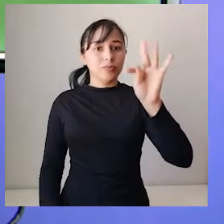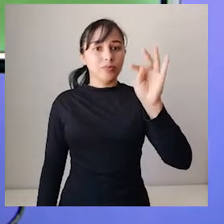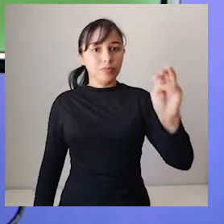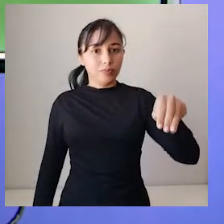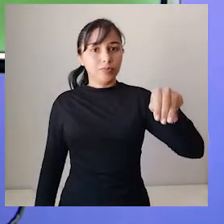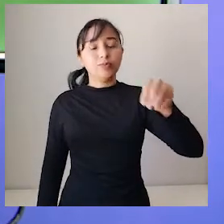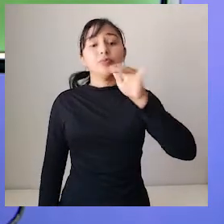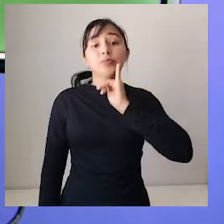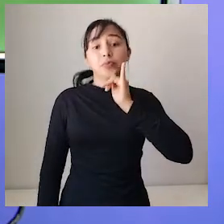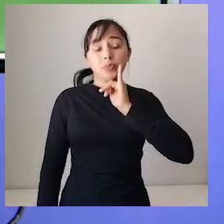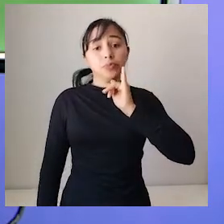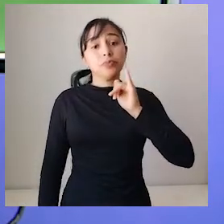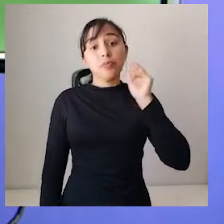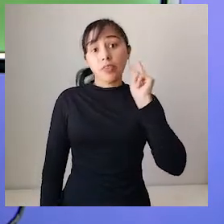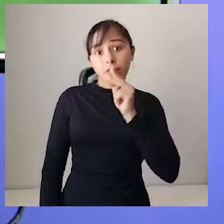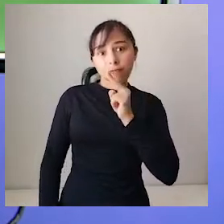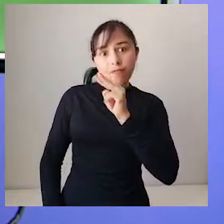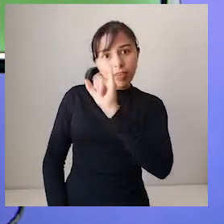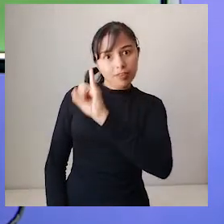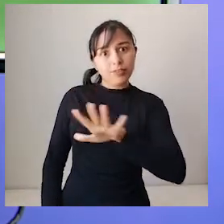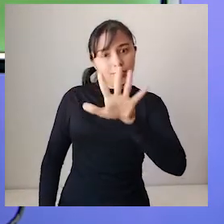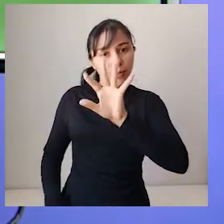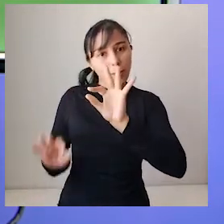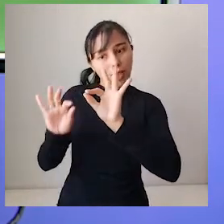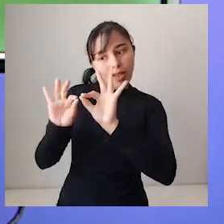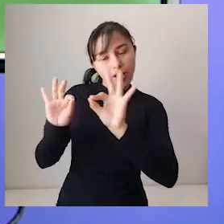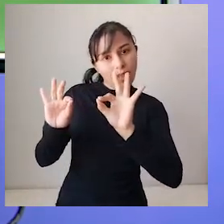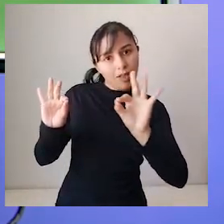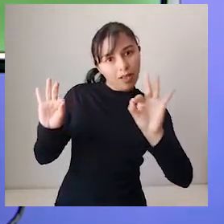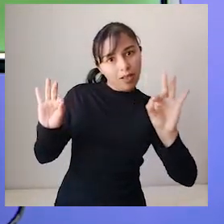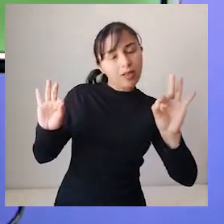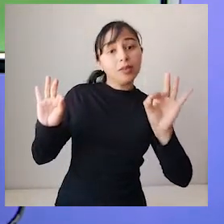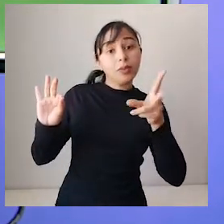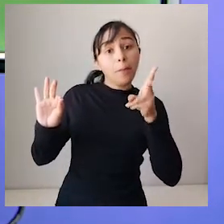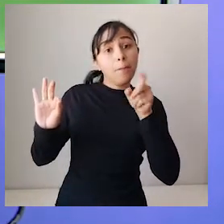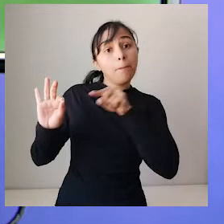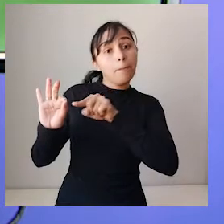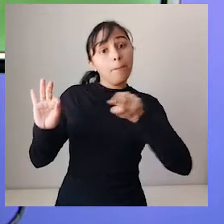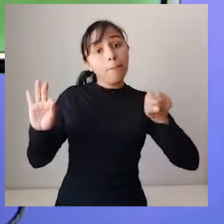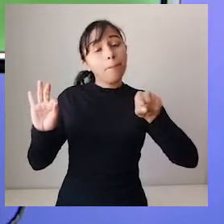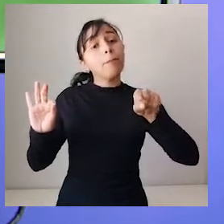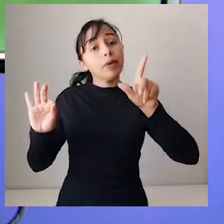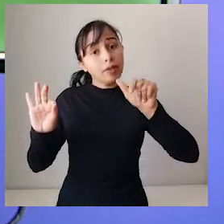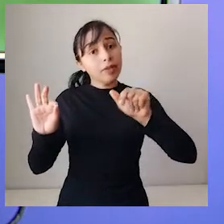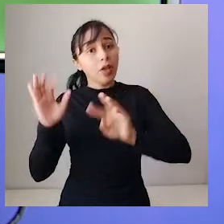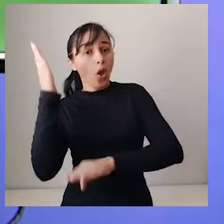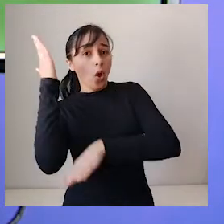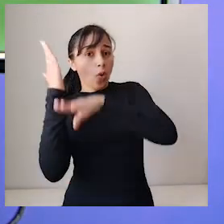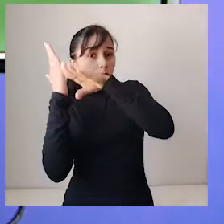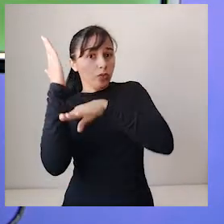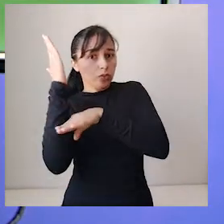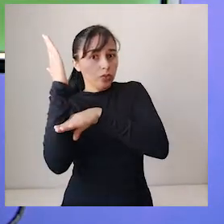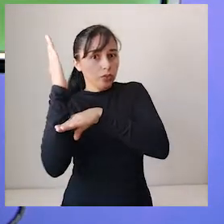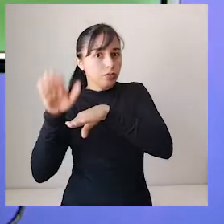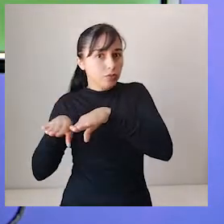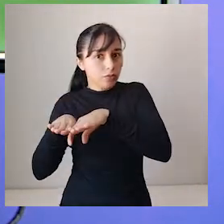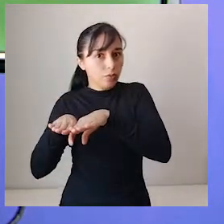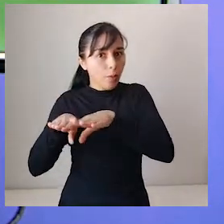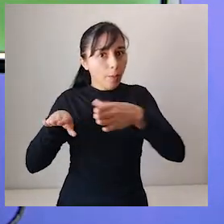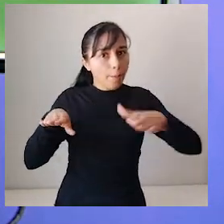exemplo, nessa linha tracejada, nós temos o nível do mar. A pressão nesses